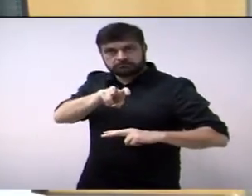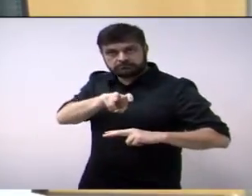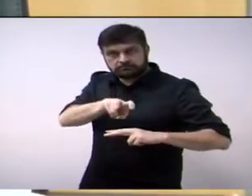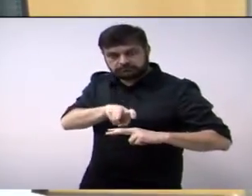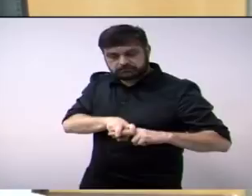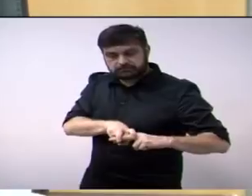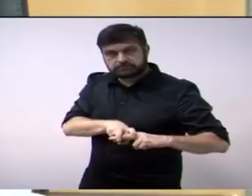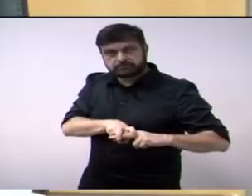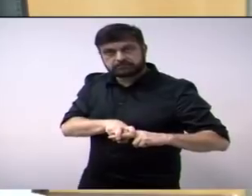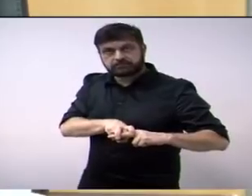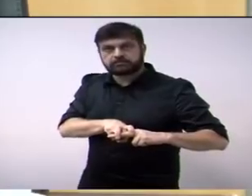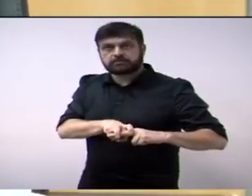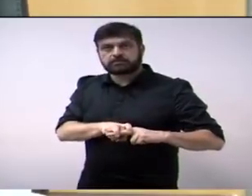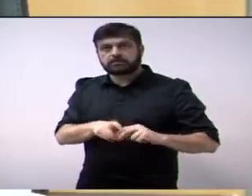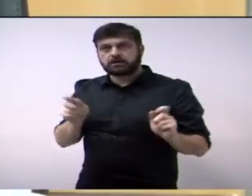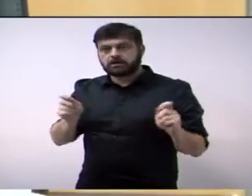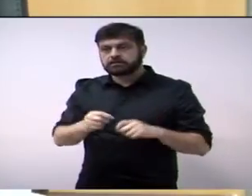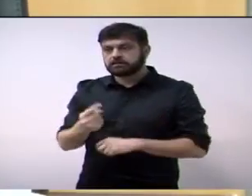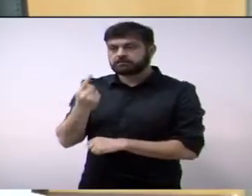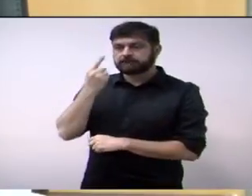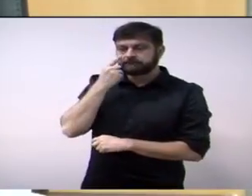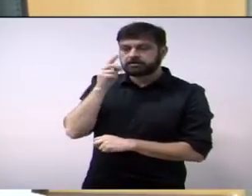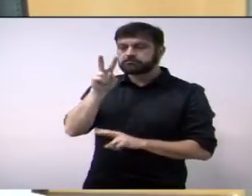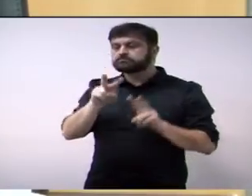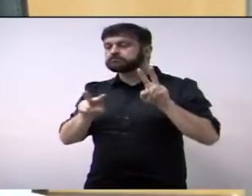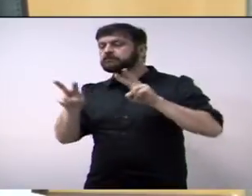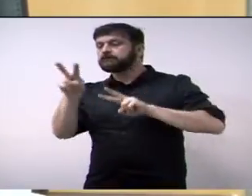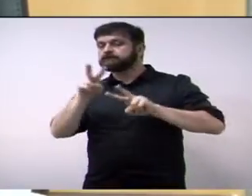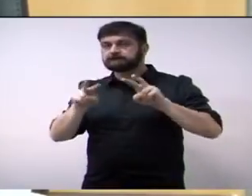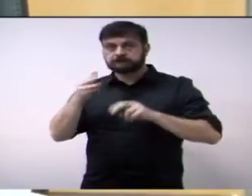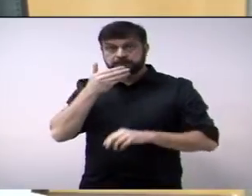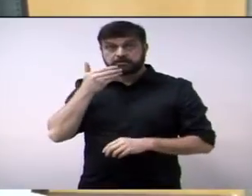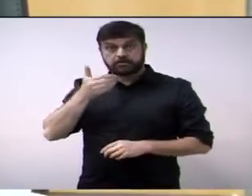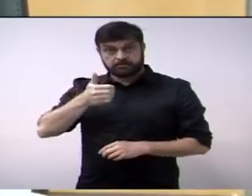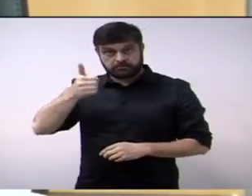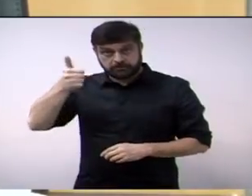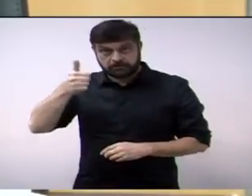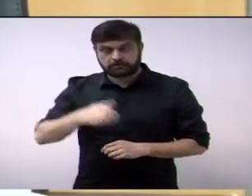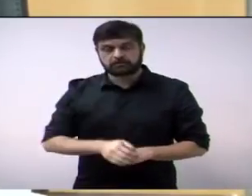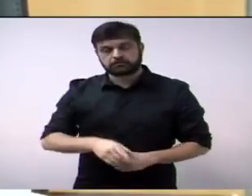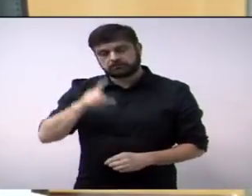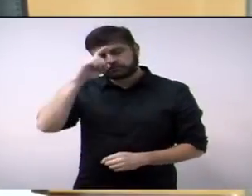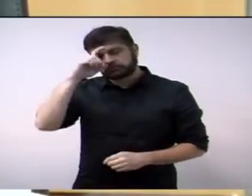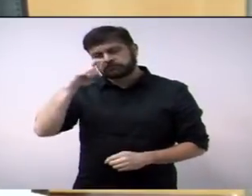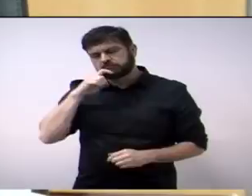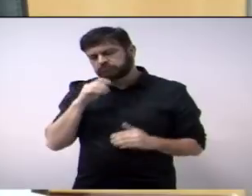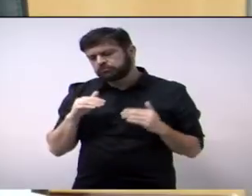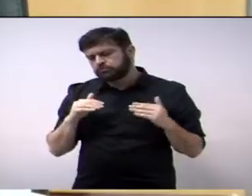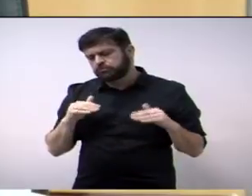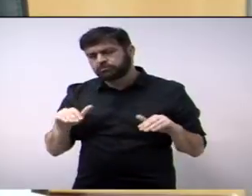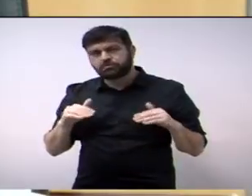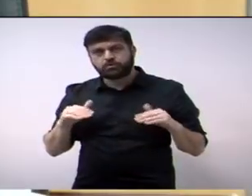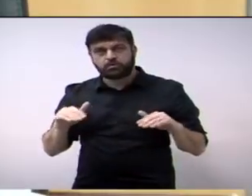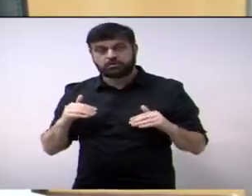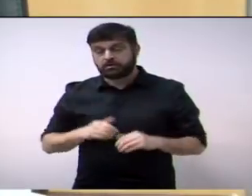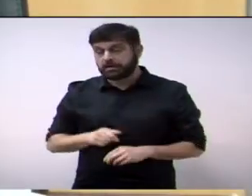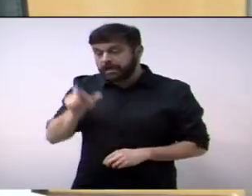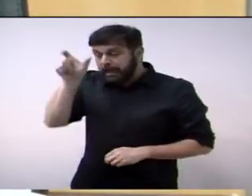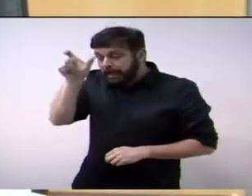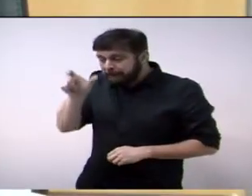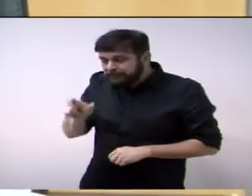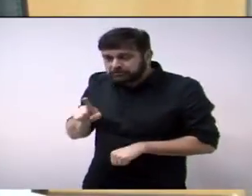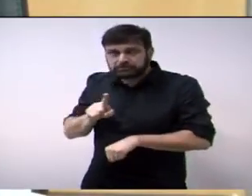mais consegue visualizar melhor, e dando mais tranquilidade e conforto para quem está naquele momento